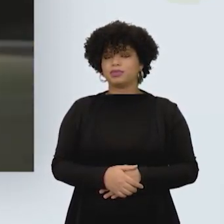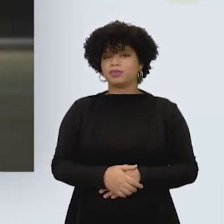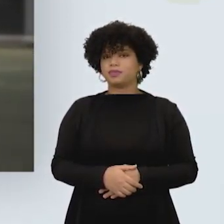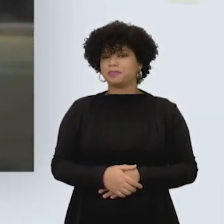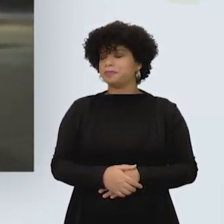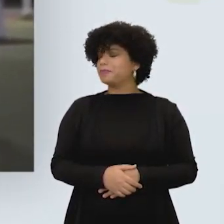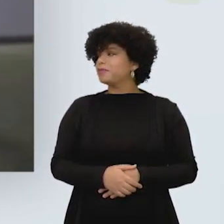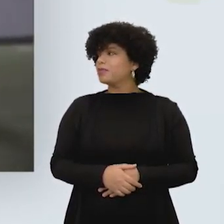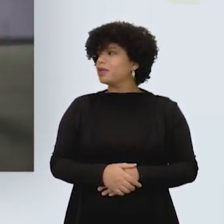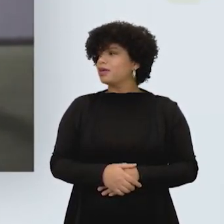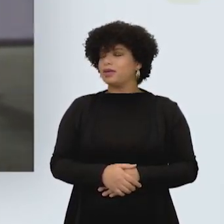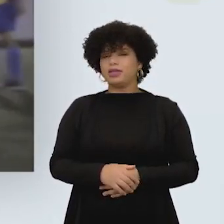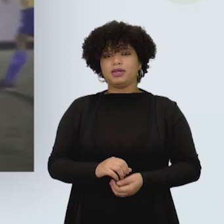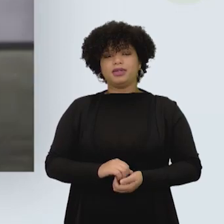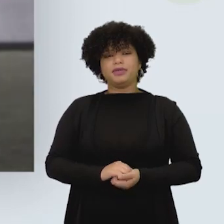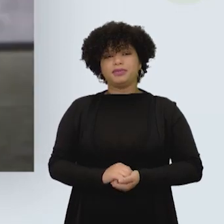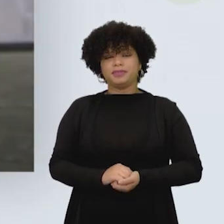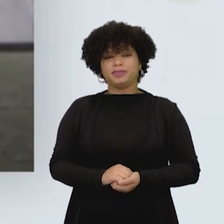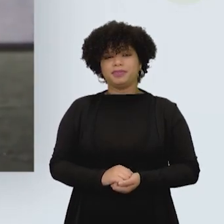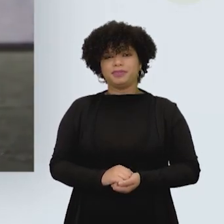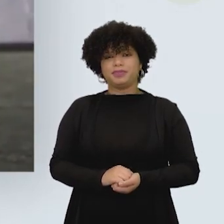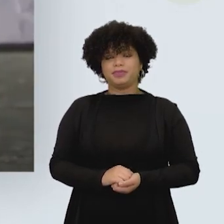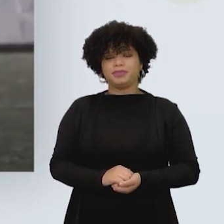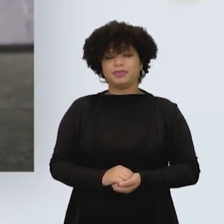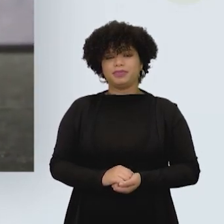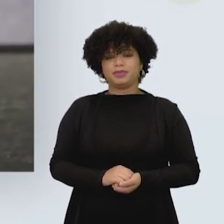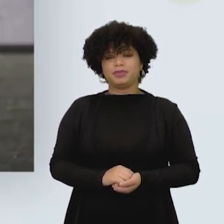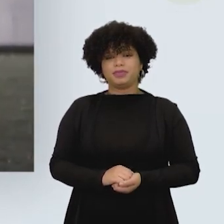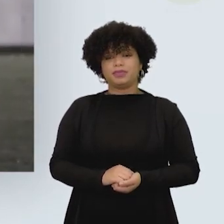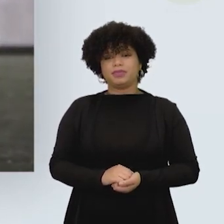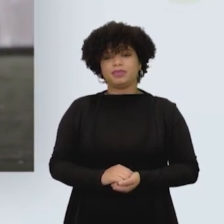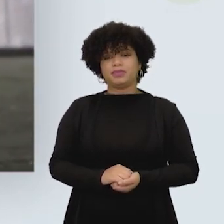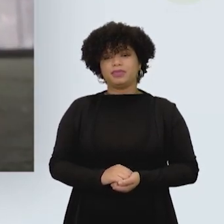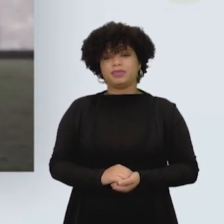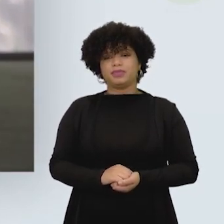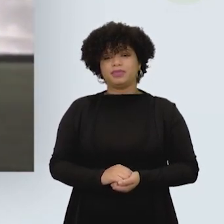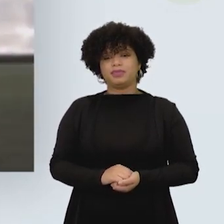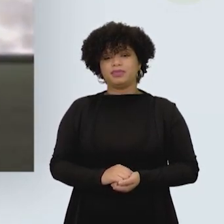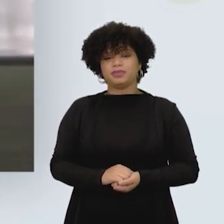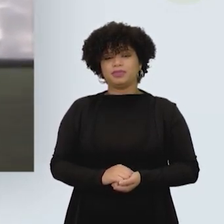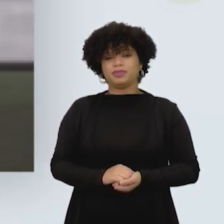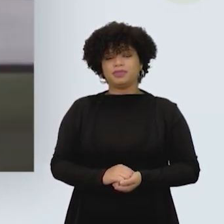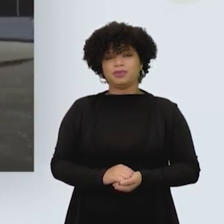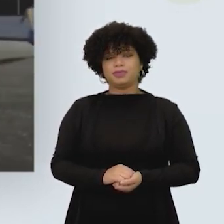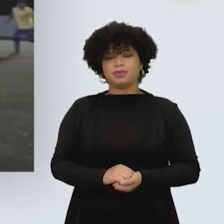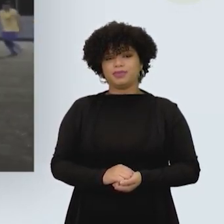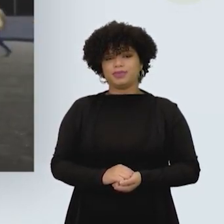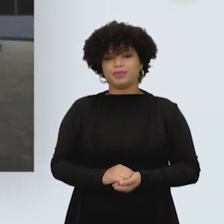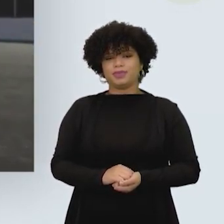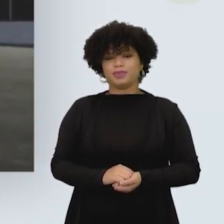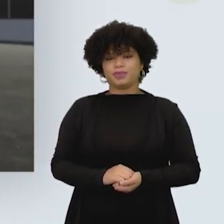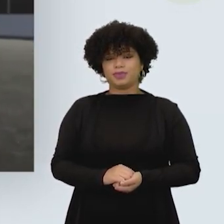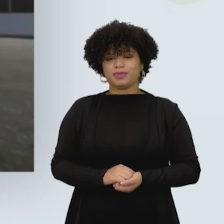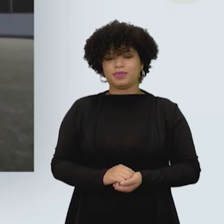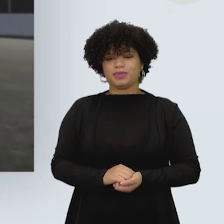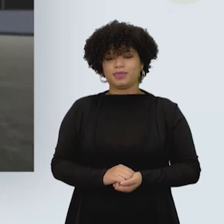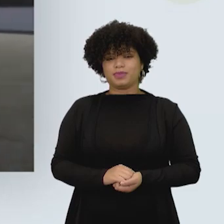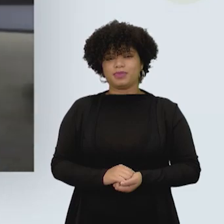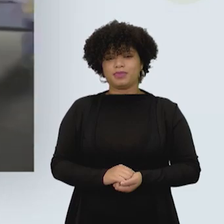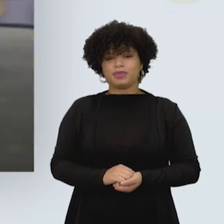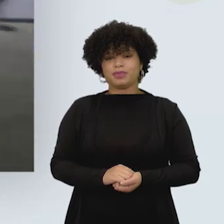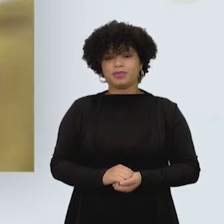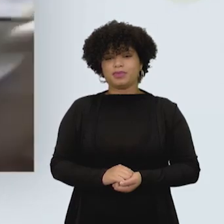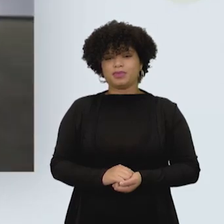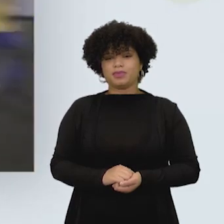Meio. Ei, aponta. Oi. Não, força. Calma, cadê?